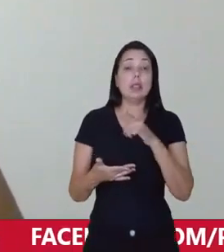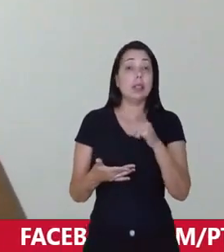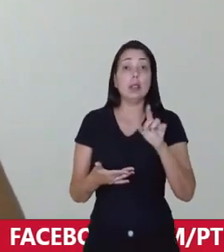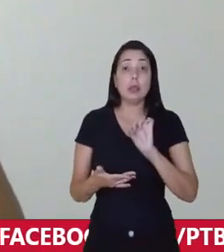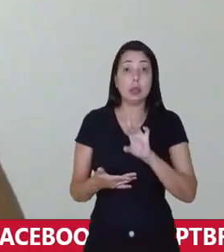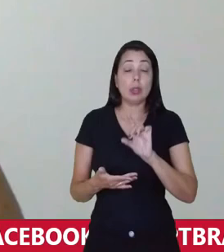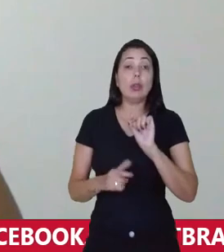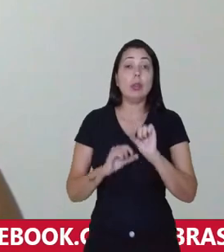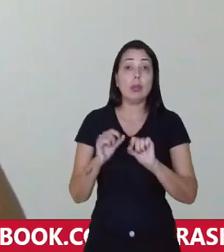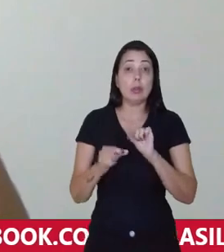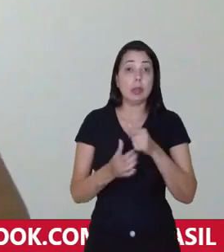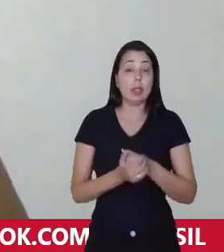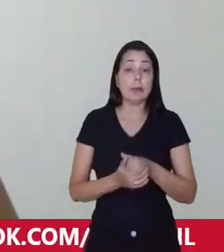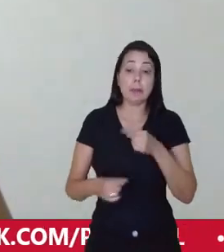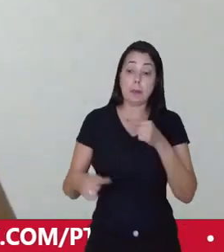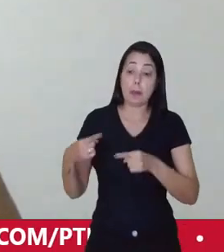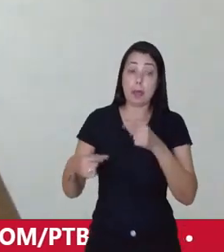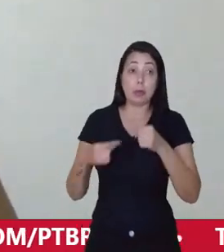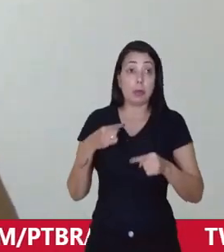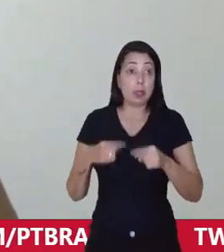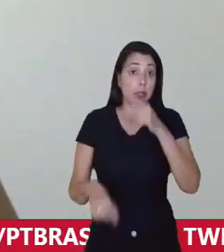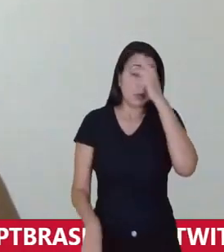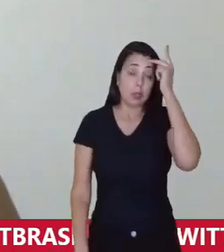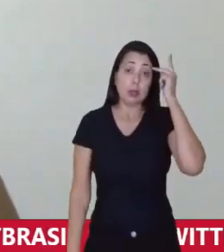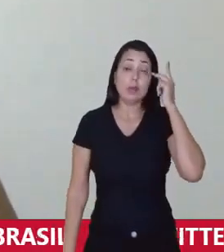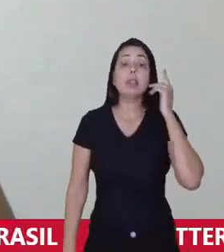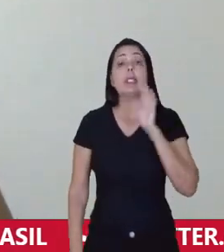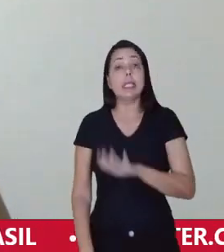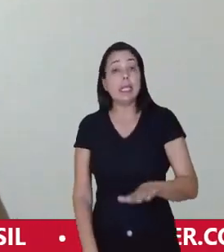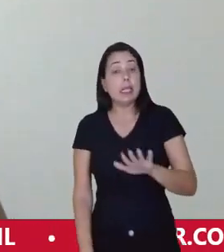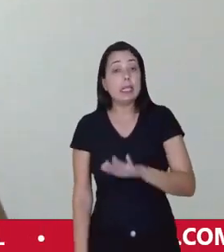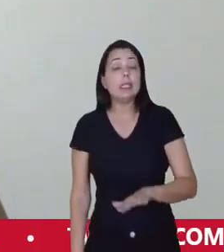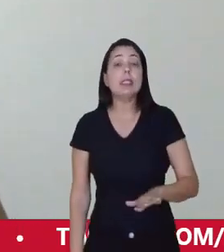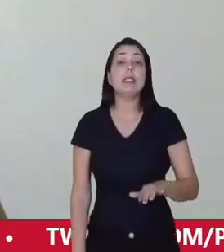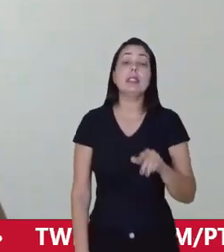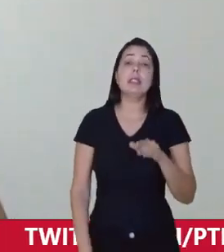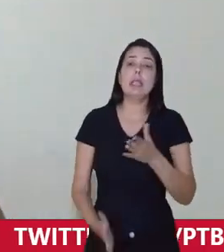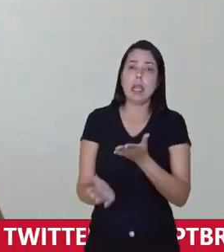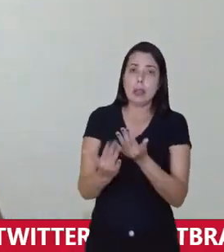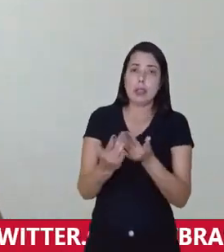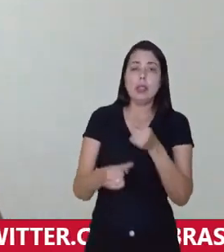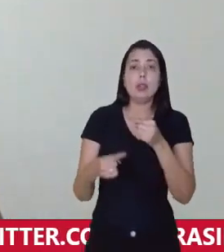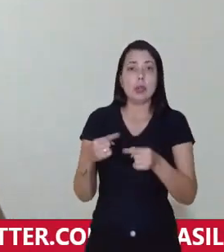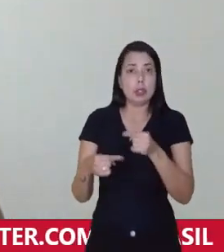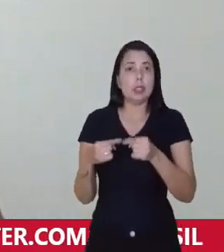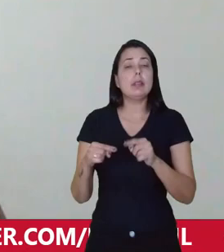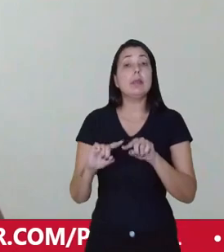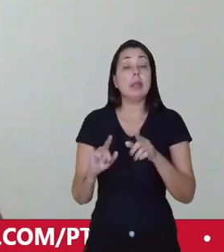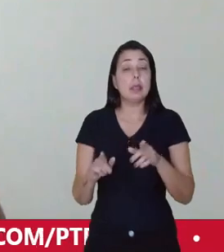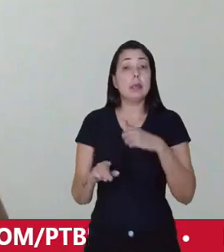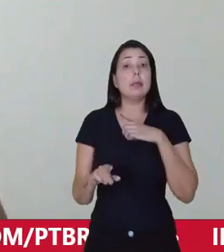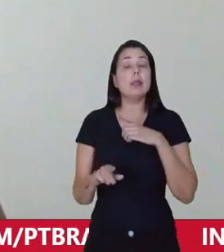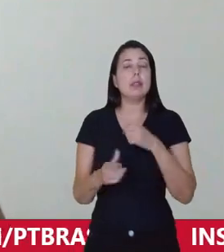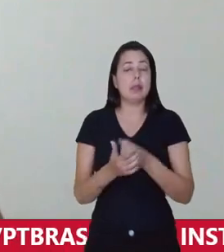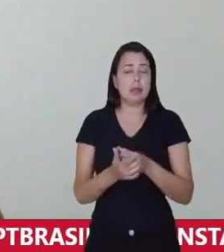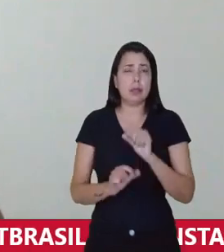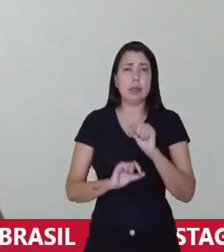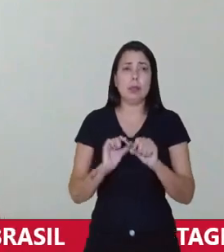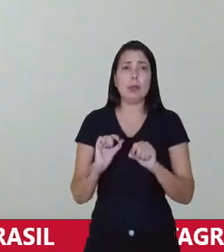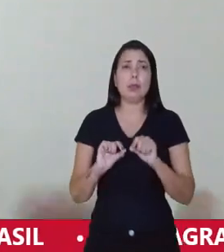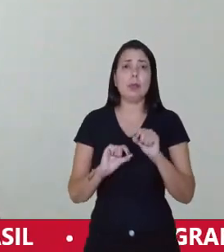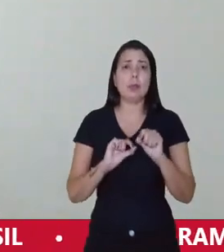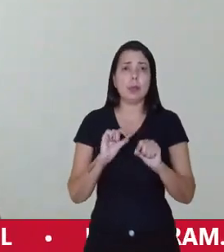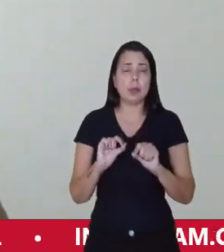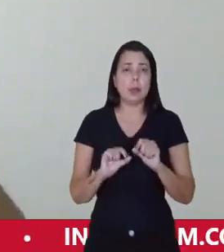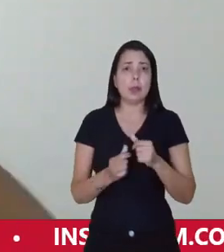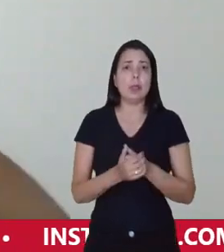apenas as políticas e as questões voltadas à criança e adolescente, elas são discutidas, mas exatamente no processo de redemocratização do nosso